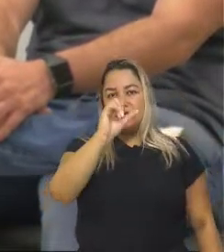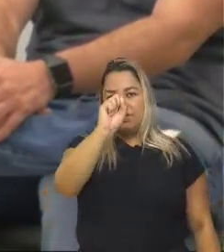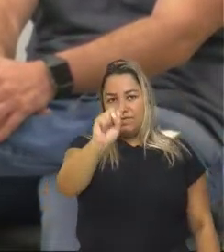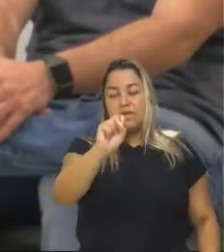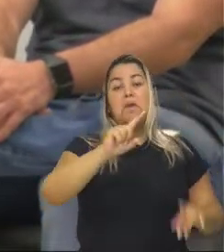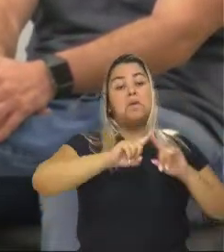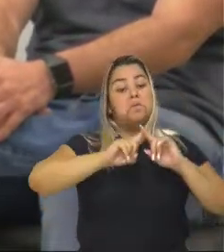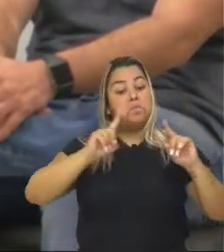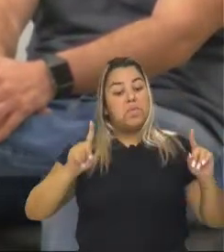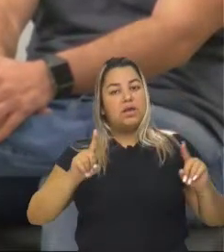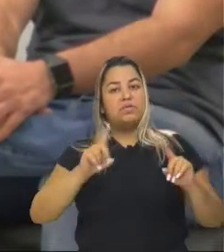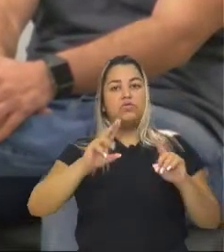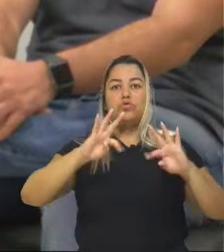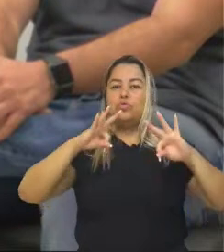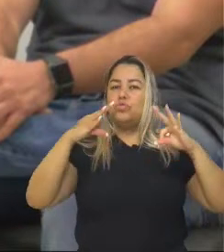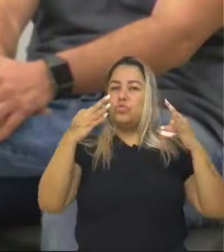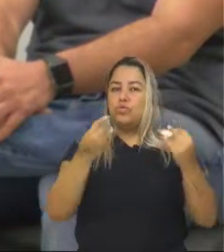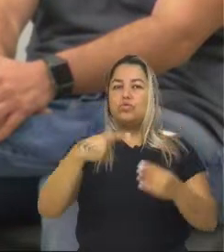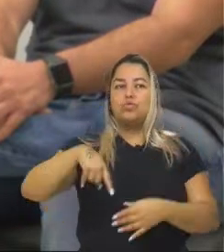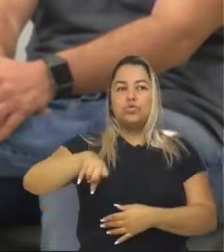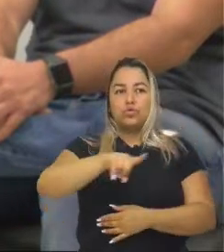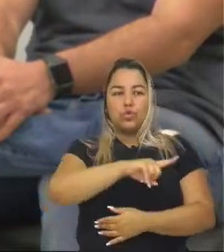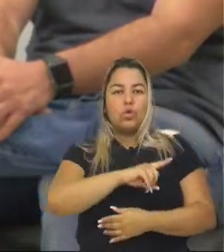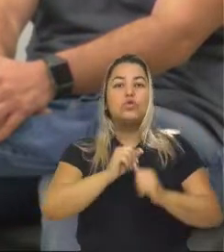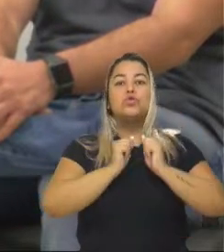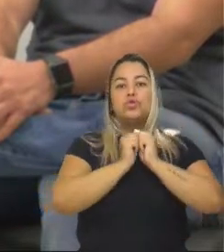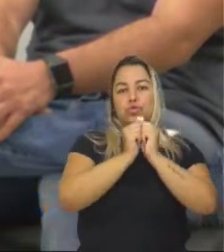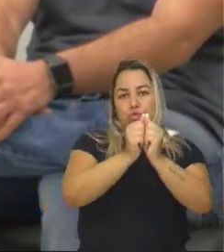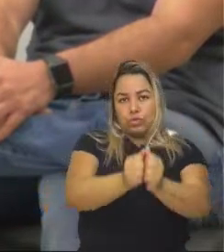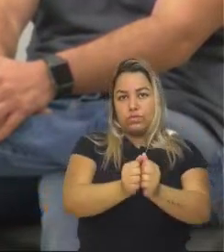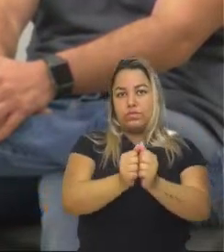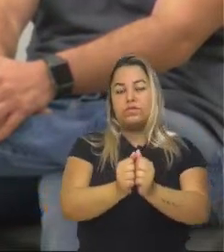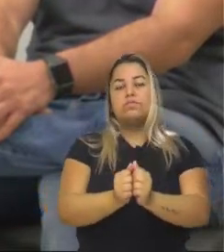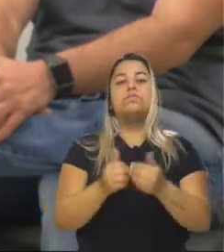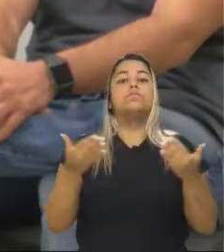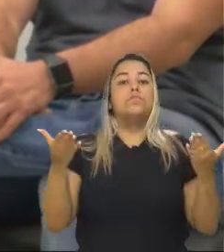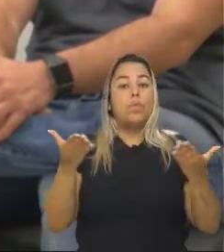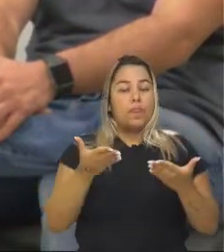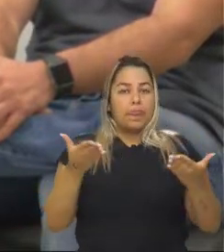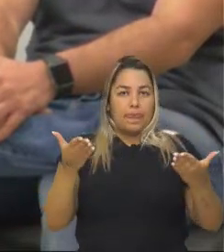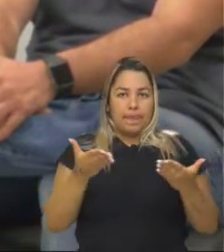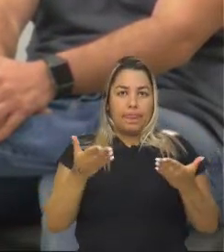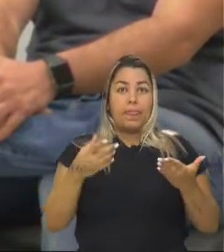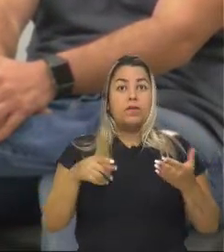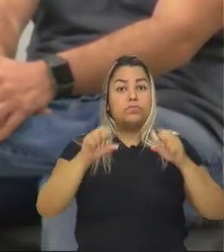mas sim a celebração de todos nós juntos e juntas, porque hoje nós compomos